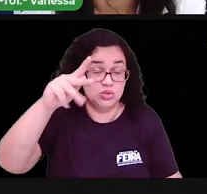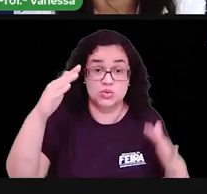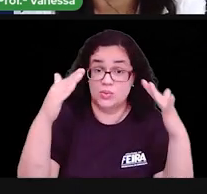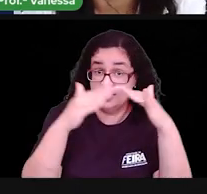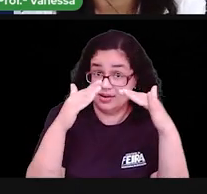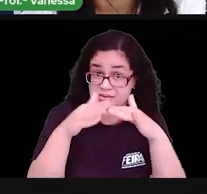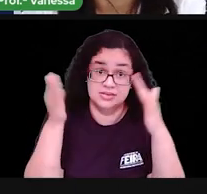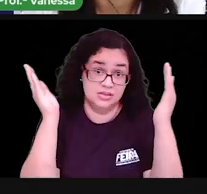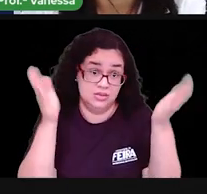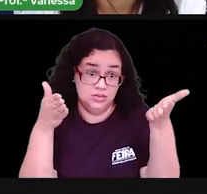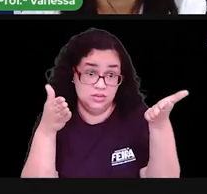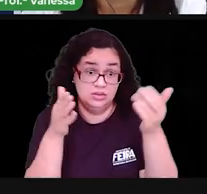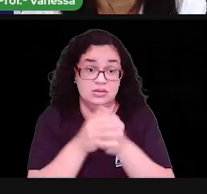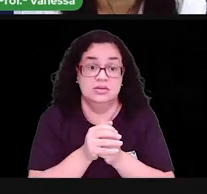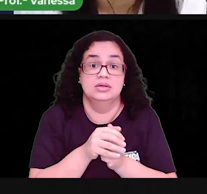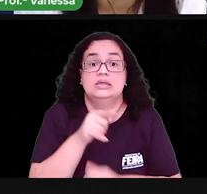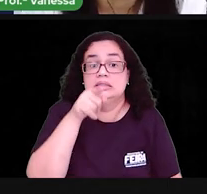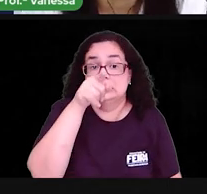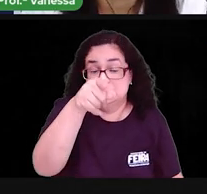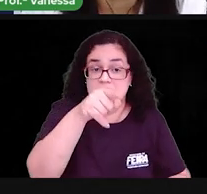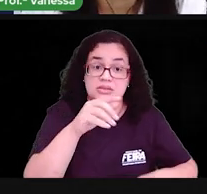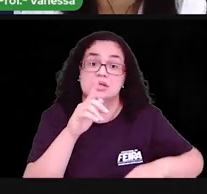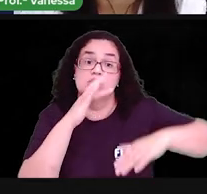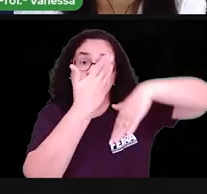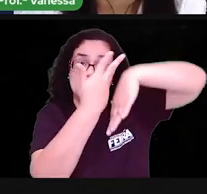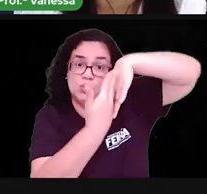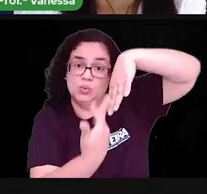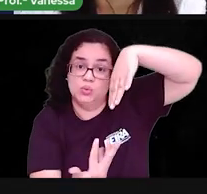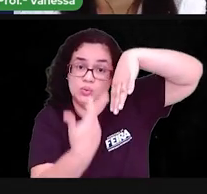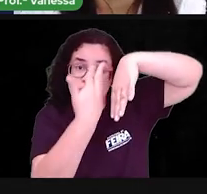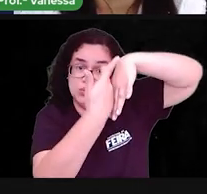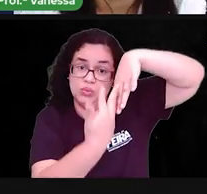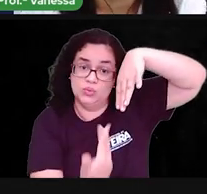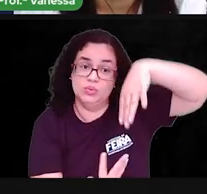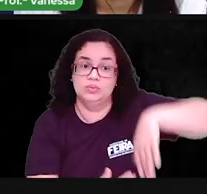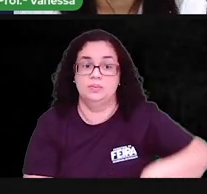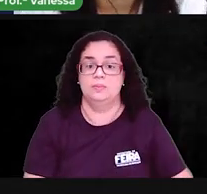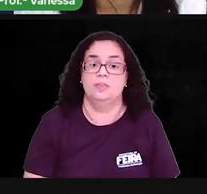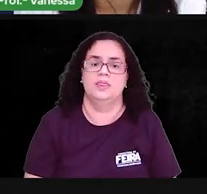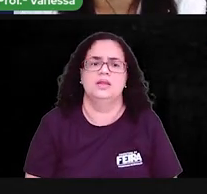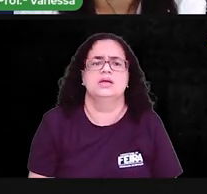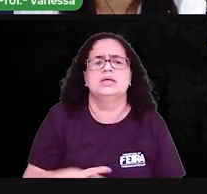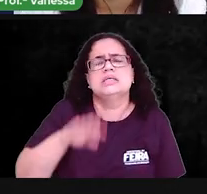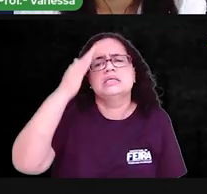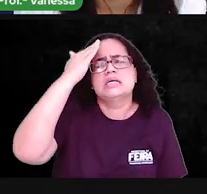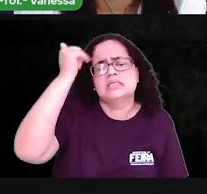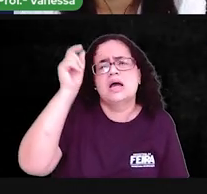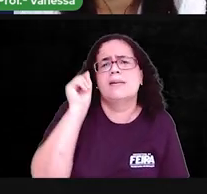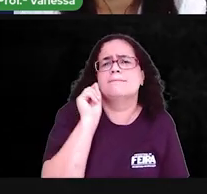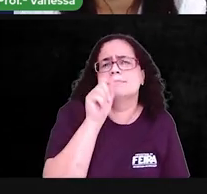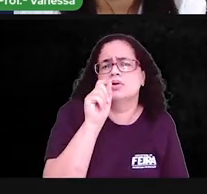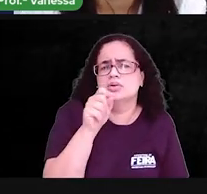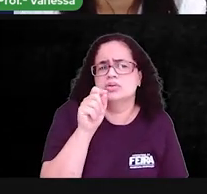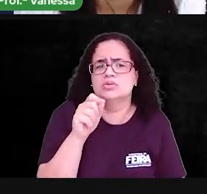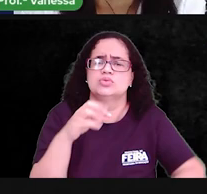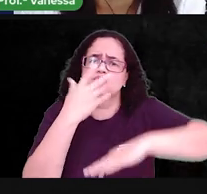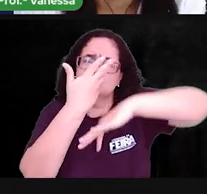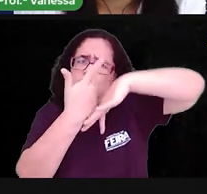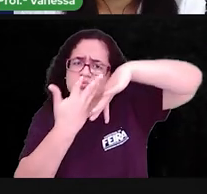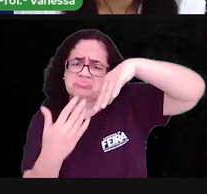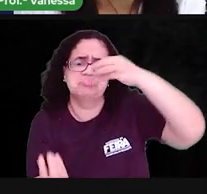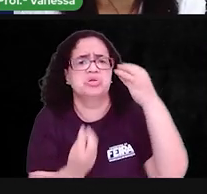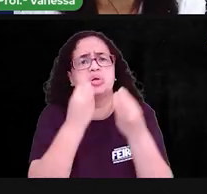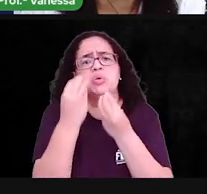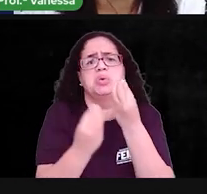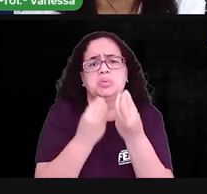neste momento ele é produzida aqui ó uma usina hidrelétrica e você sabe como é que usina hidrelétrica